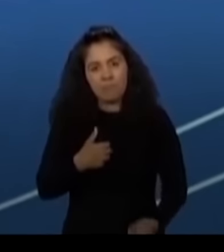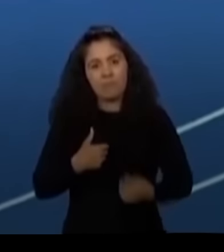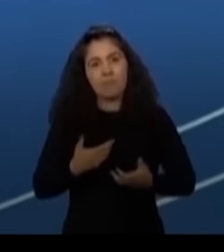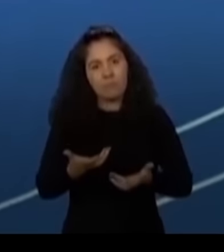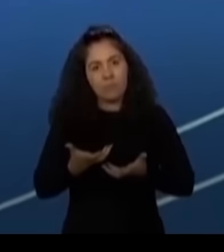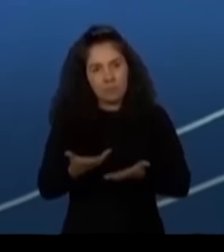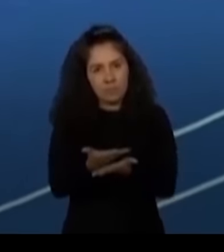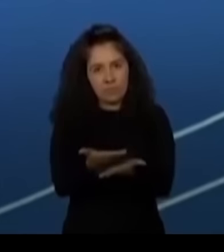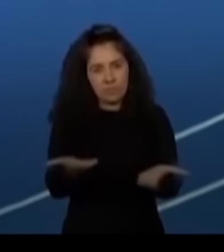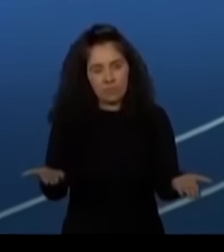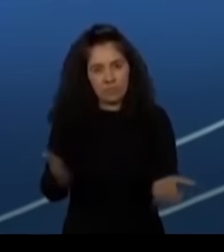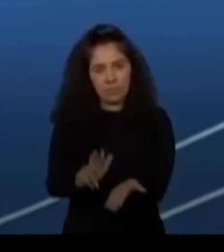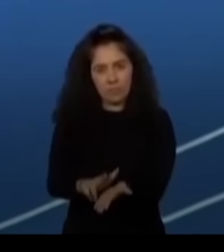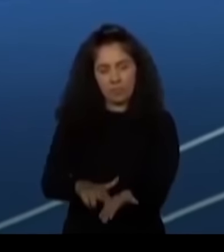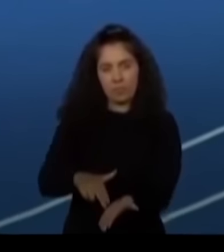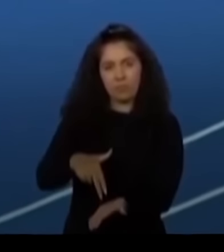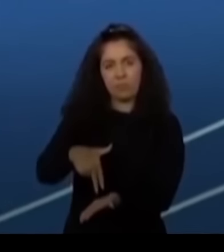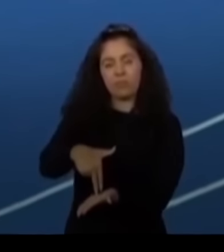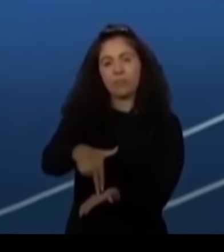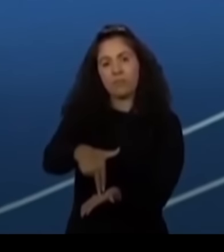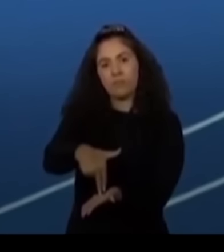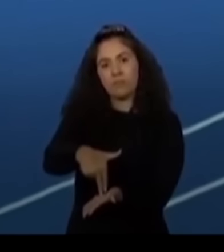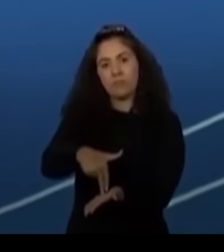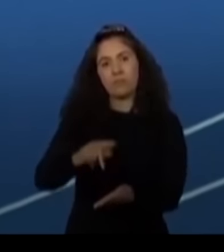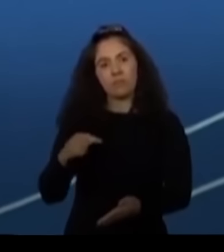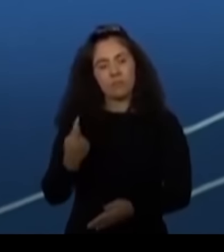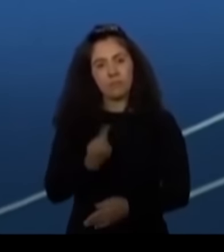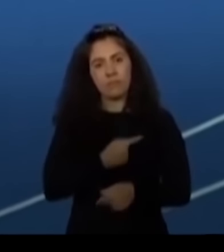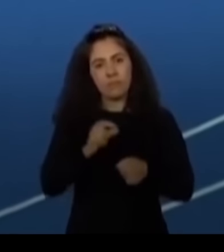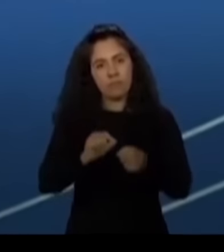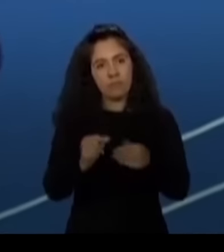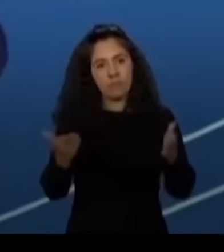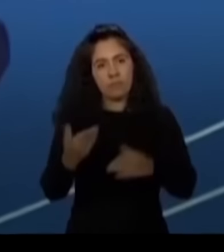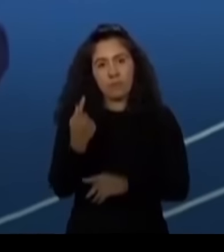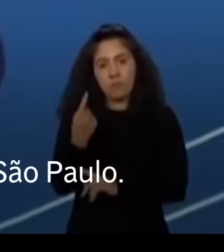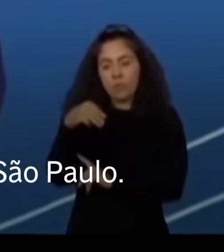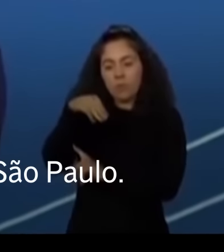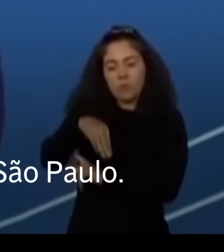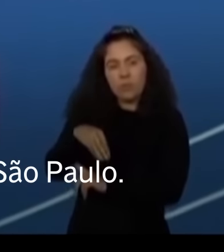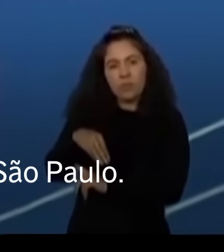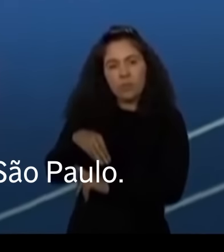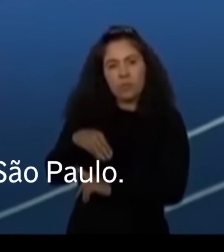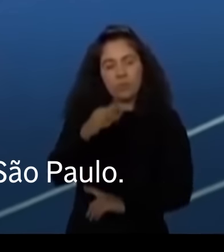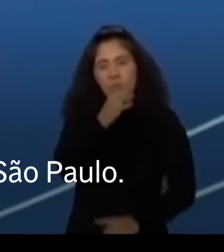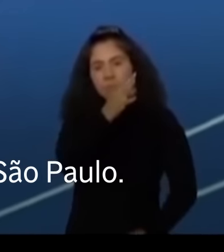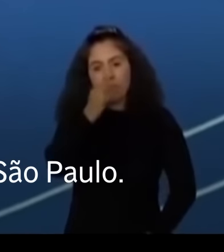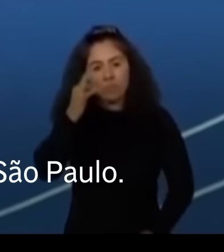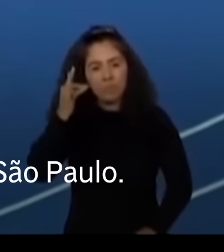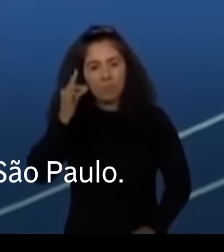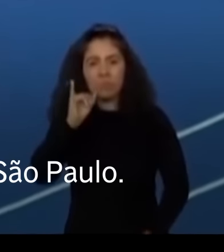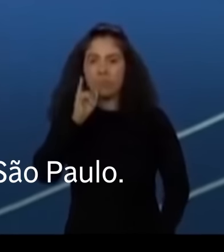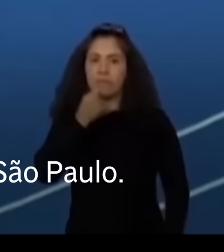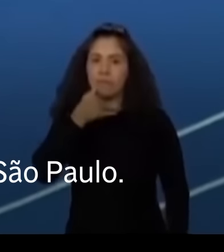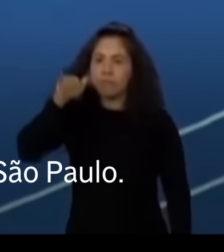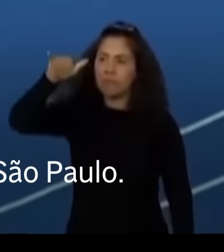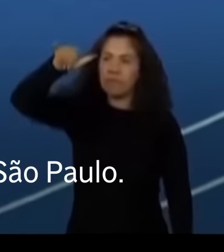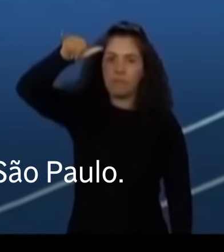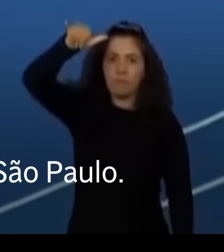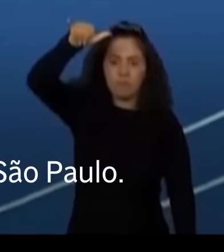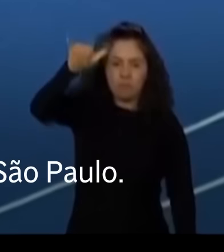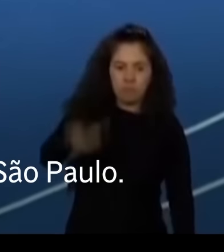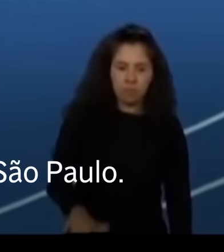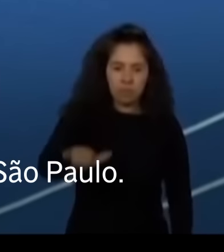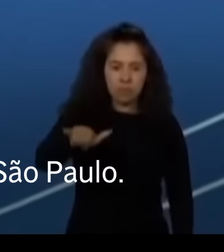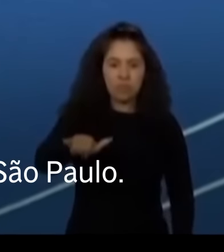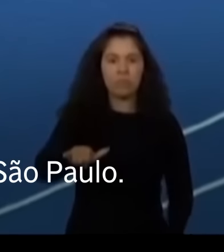se colocassem de pé para que a gente fizesse um minuto de silêncio, porque acaba de cair um avião na cidade